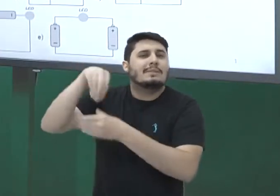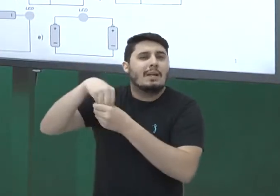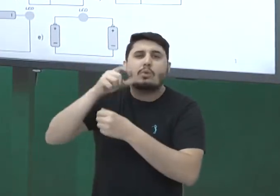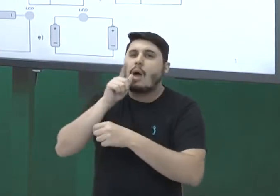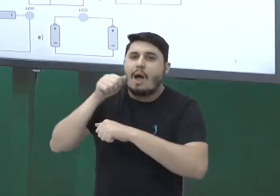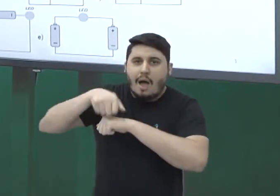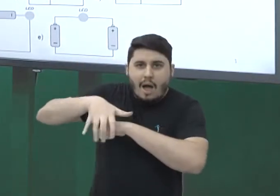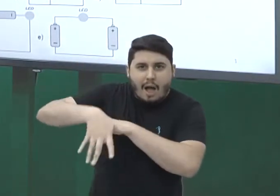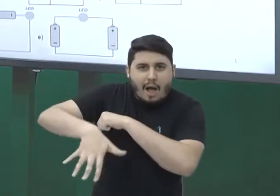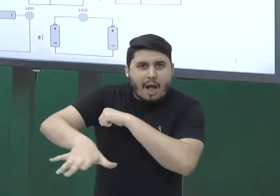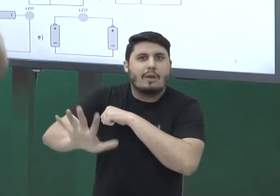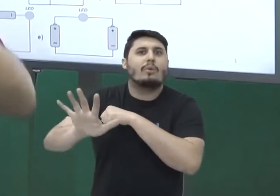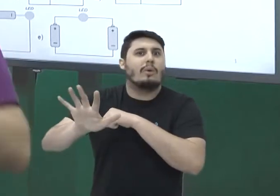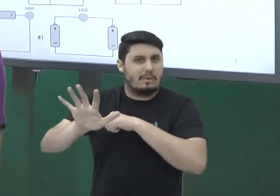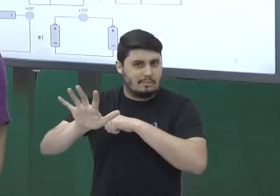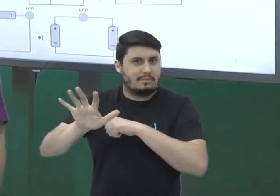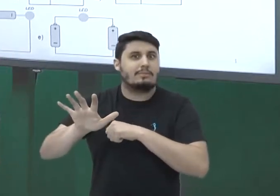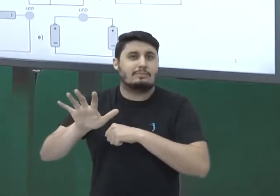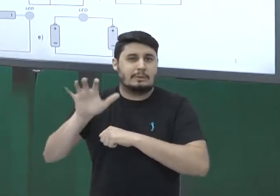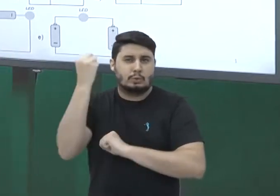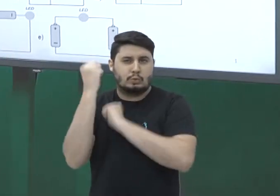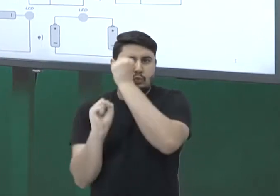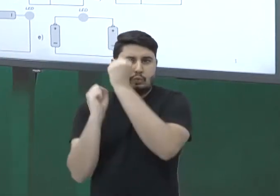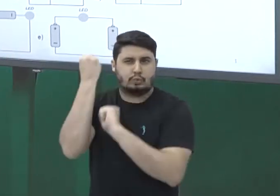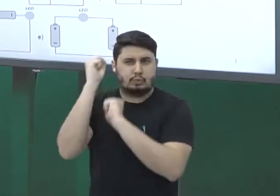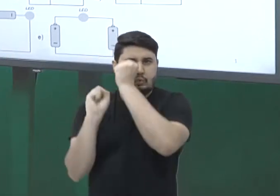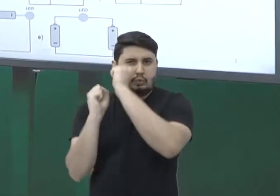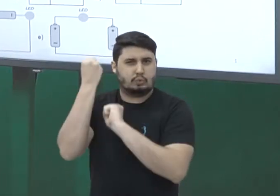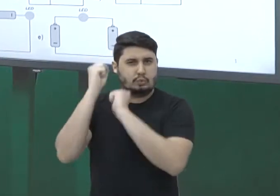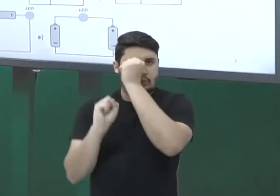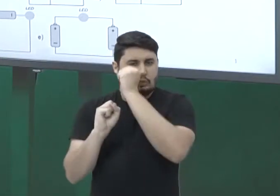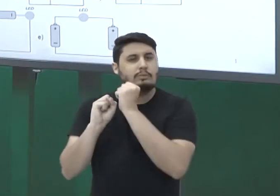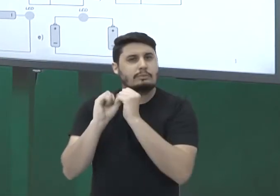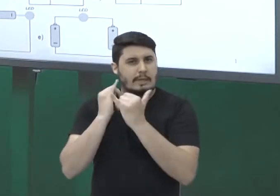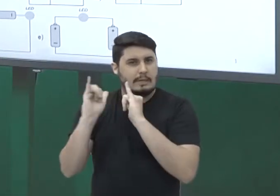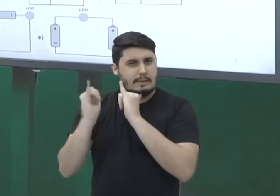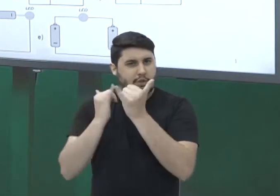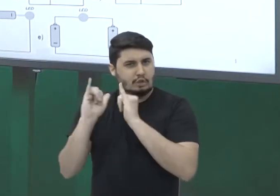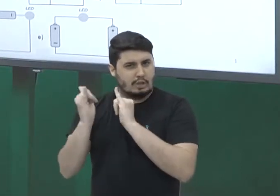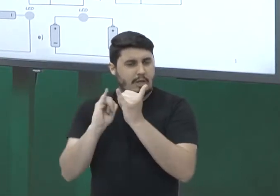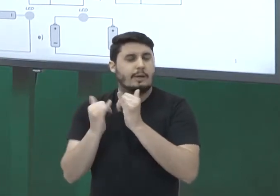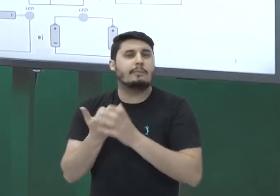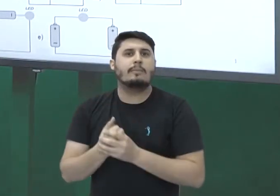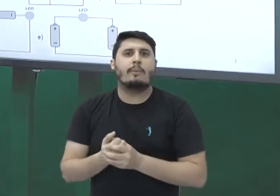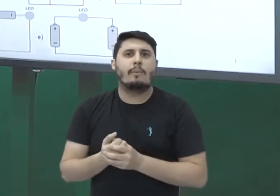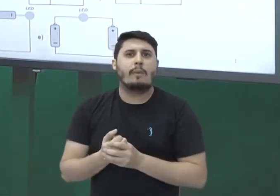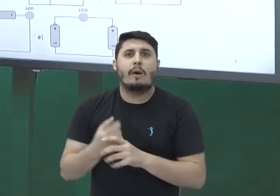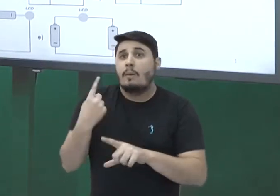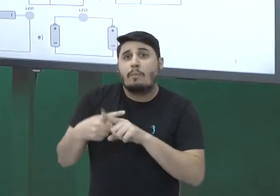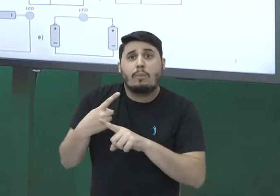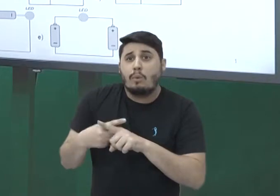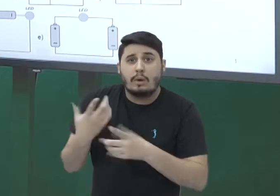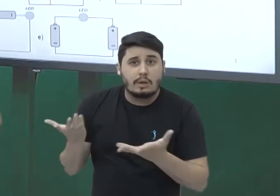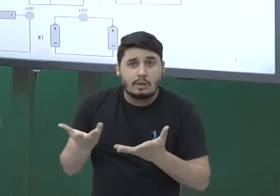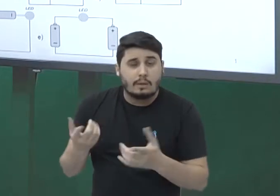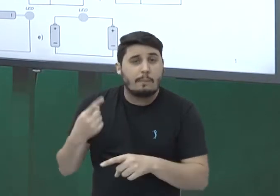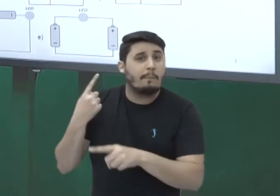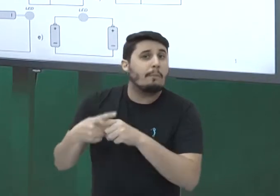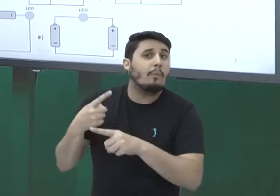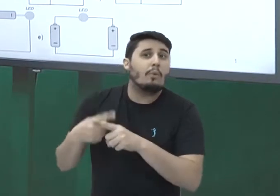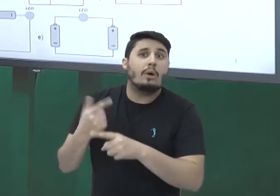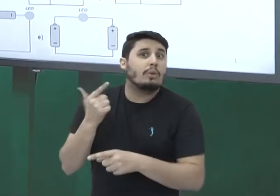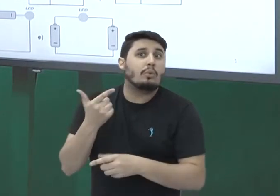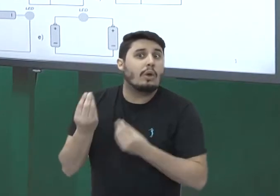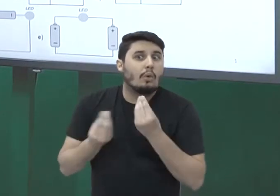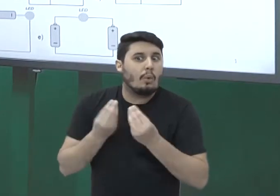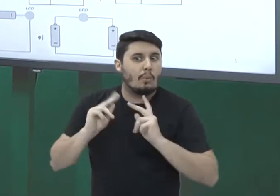onde é, entre aspas, gerada a energia. Por que eu falo entre aspas? Porque a gente não gera energia. Certo? Não tem como